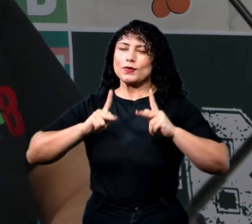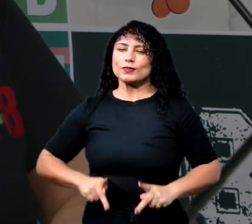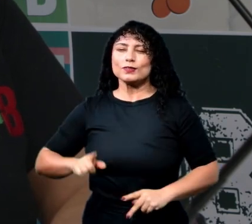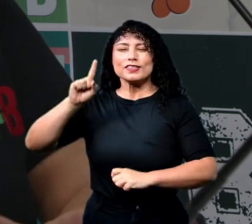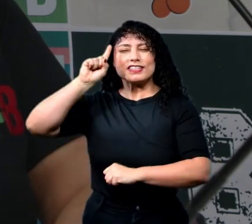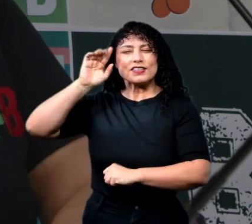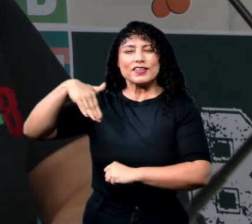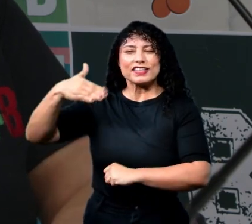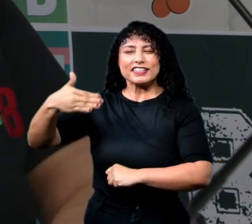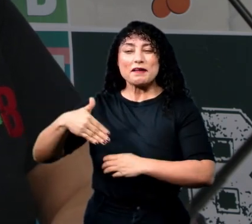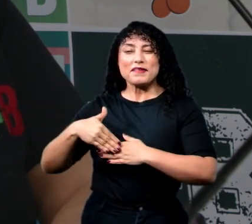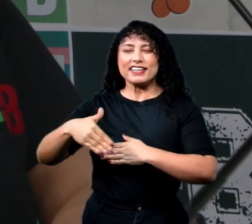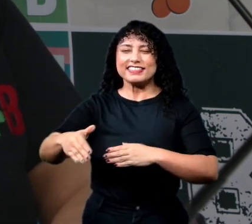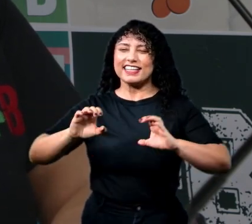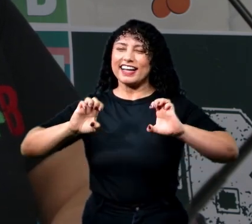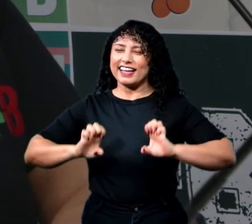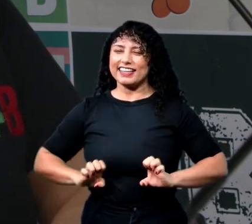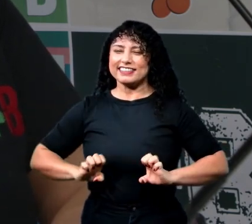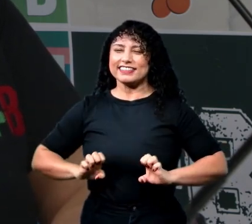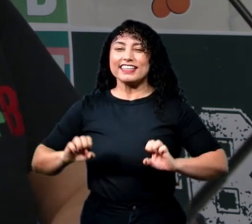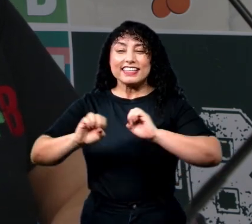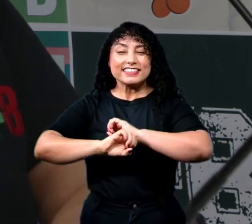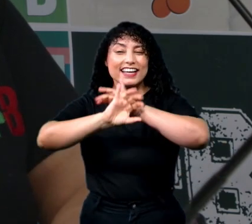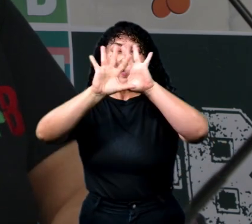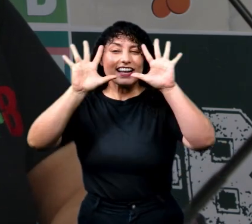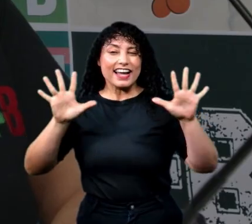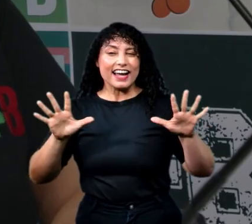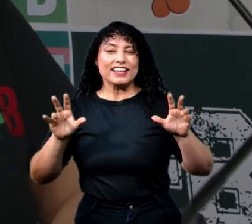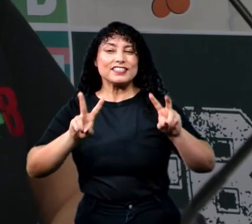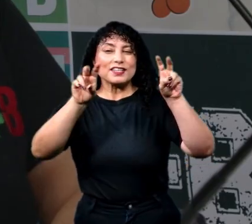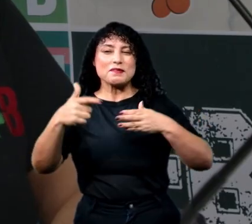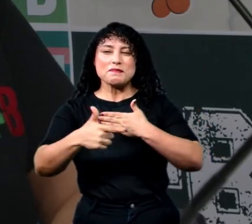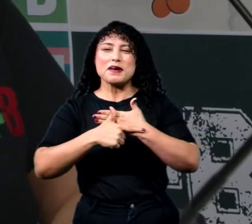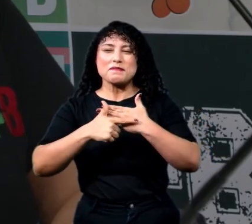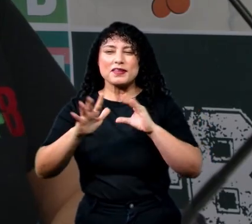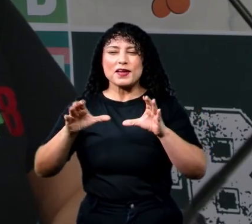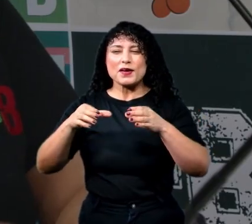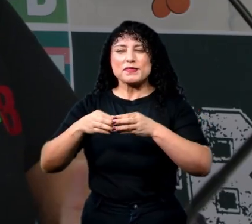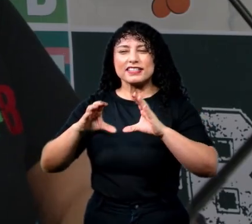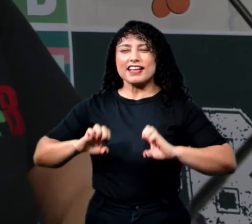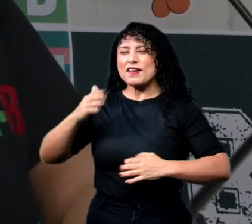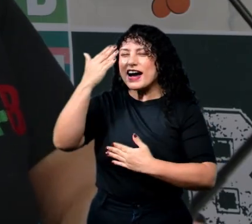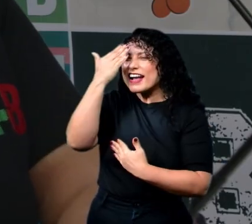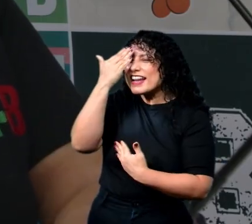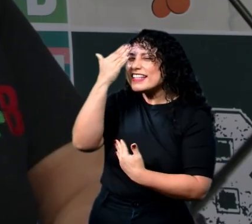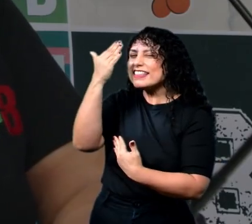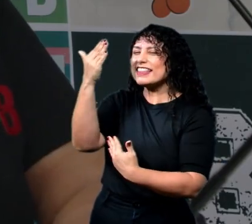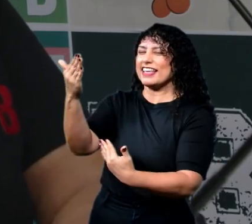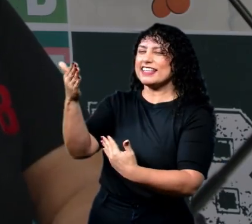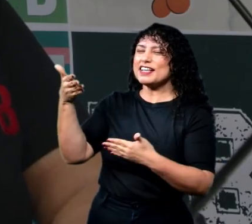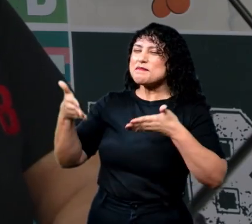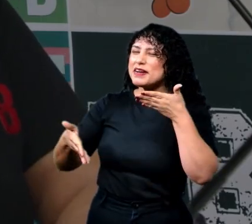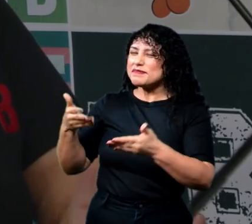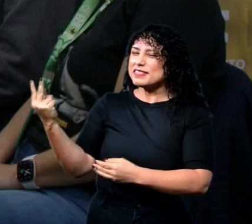né? Através da ética. E esclarecer também a respeito do papel da comissão. Então, eu agradeço a participação